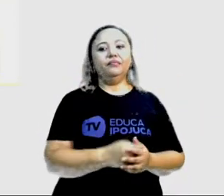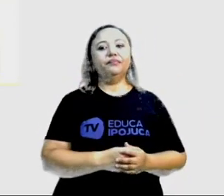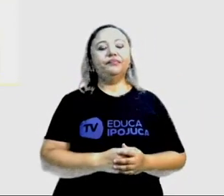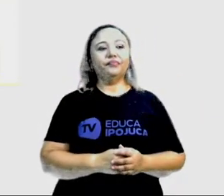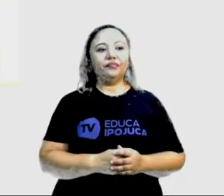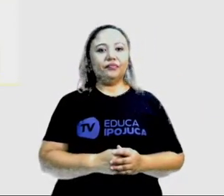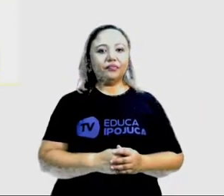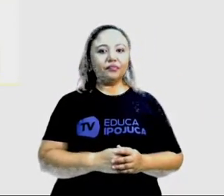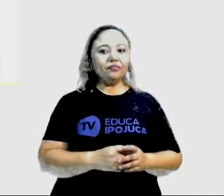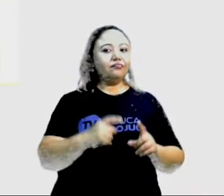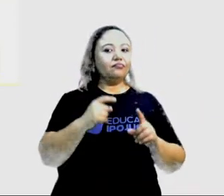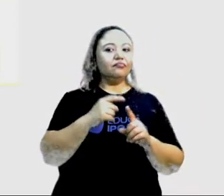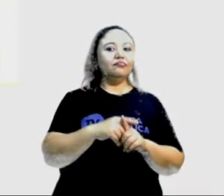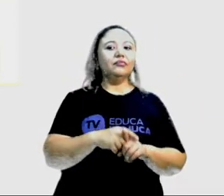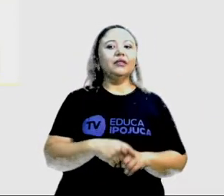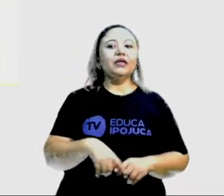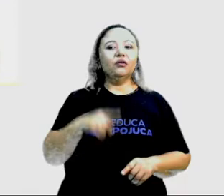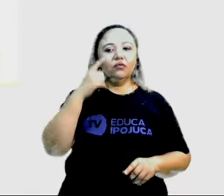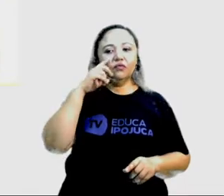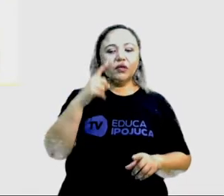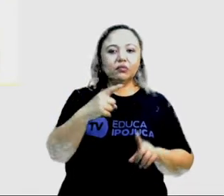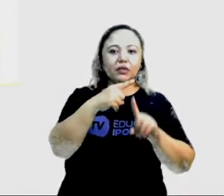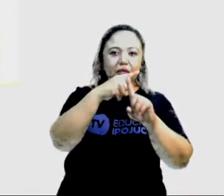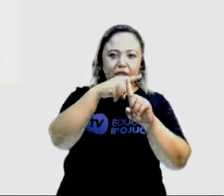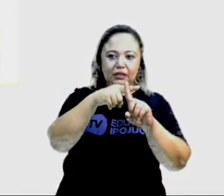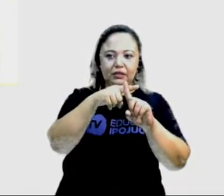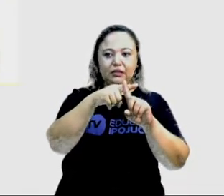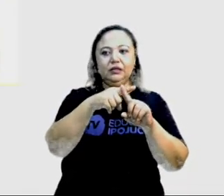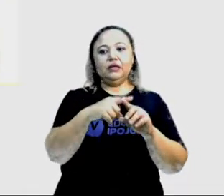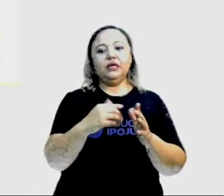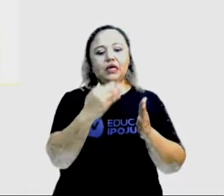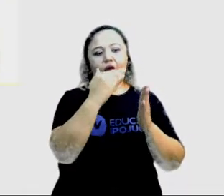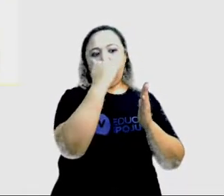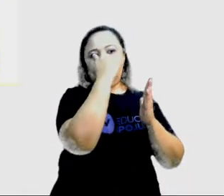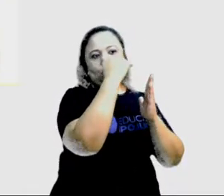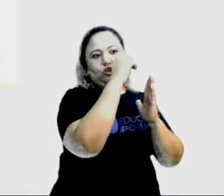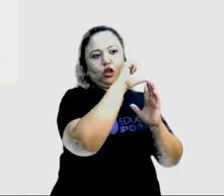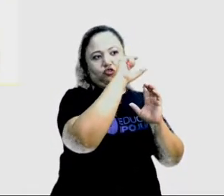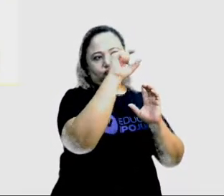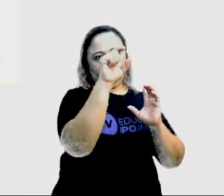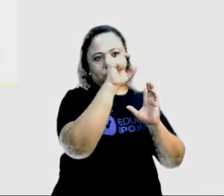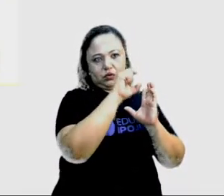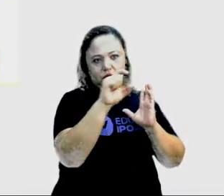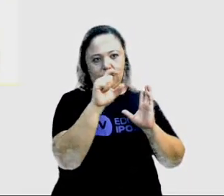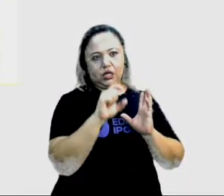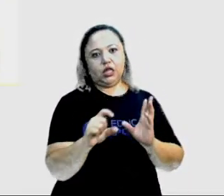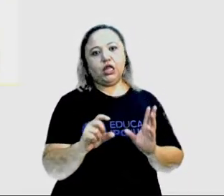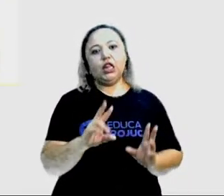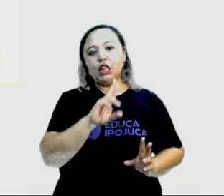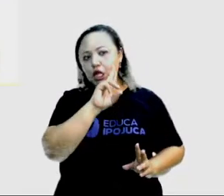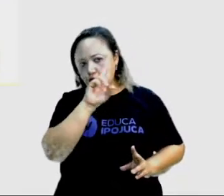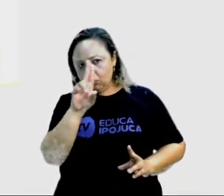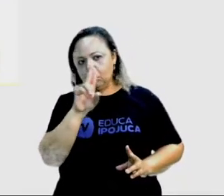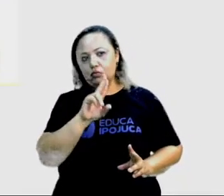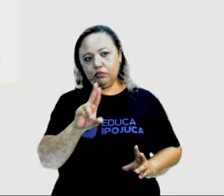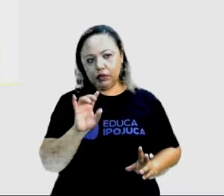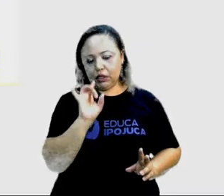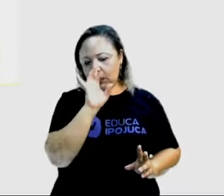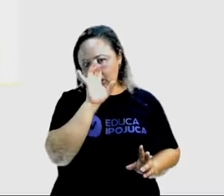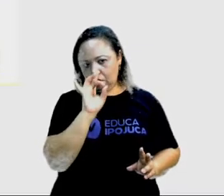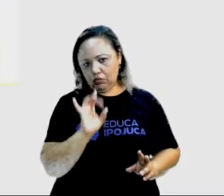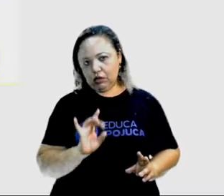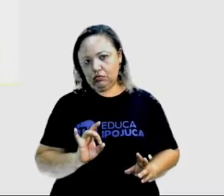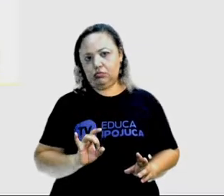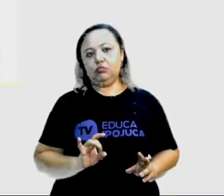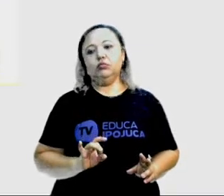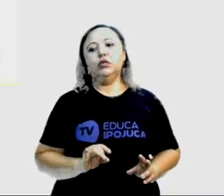Assim como na adição, a gente viu que as parcelas possuem um termo, um nome que é dado a